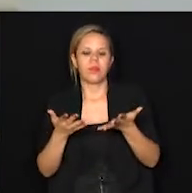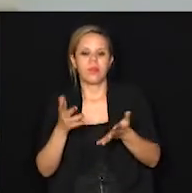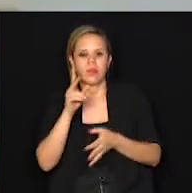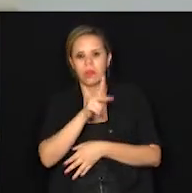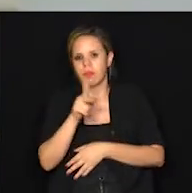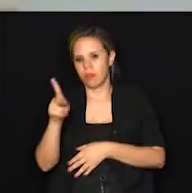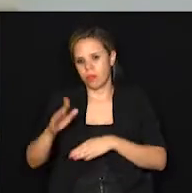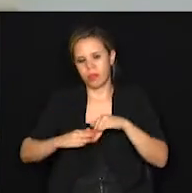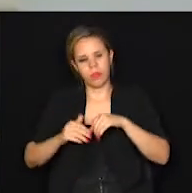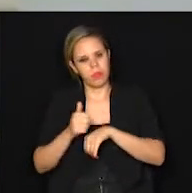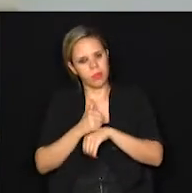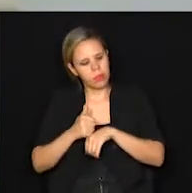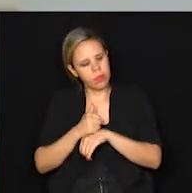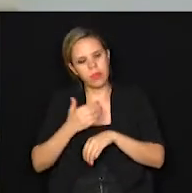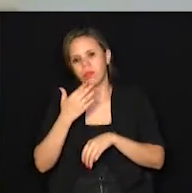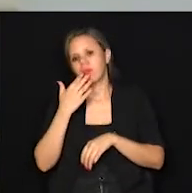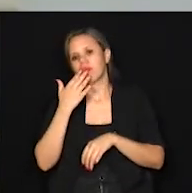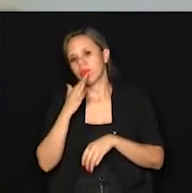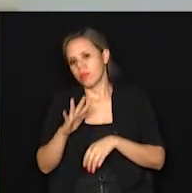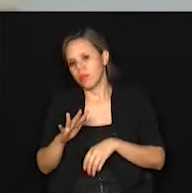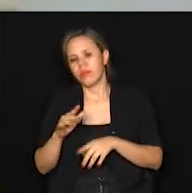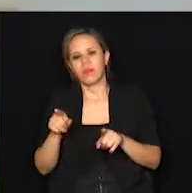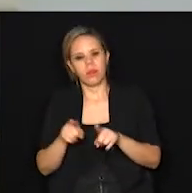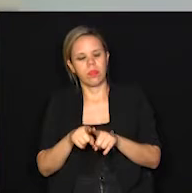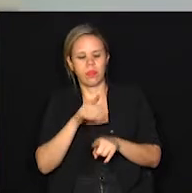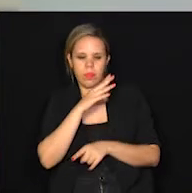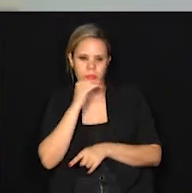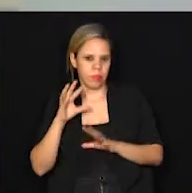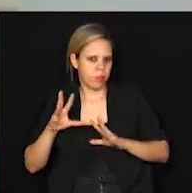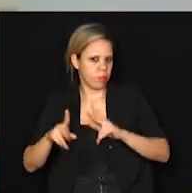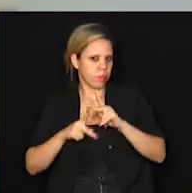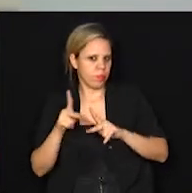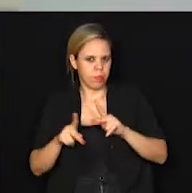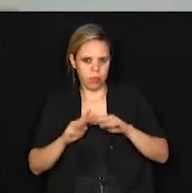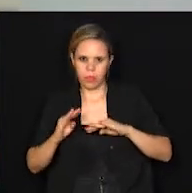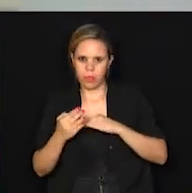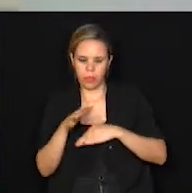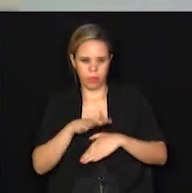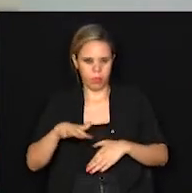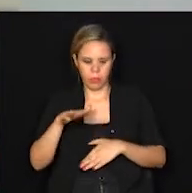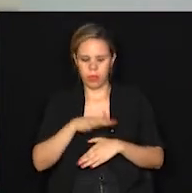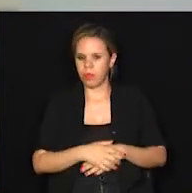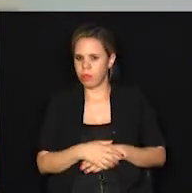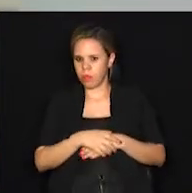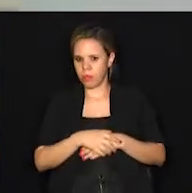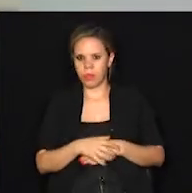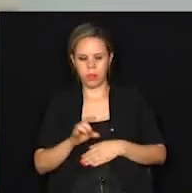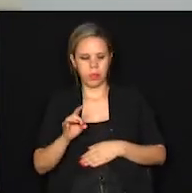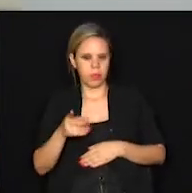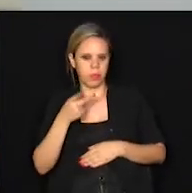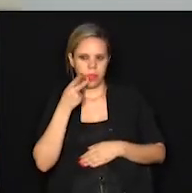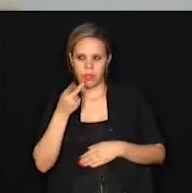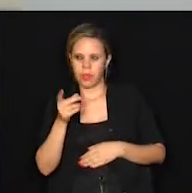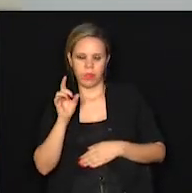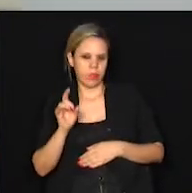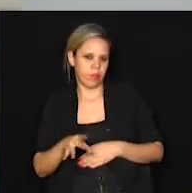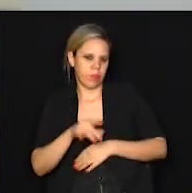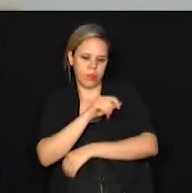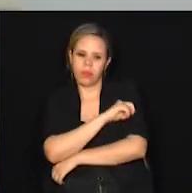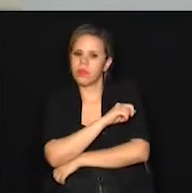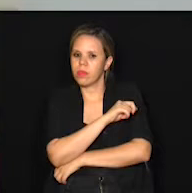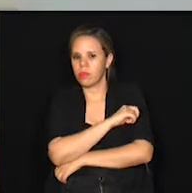educadores e também para as crianças, né? Para os adolescentes e para toda a comunidade envolvida, né? Porque não estamos falando só dos alunos,